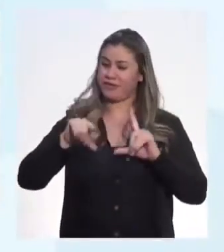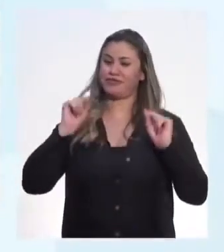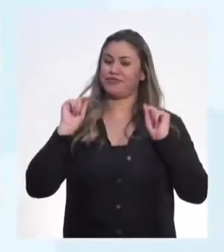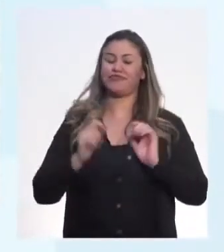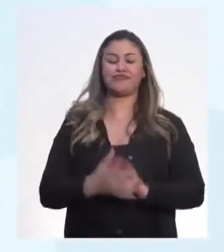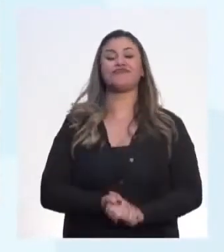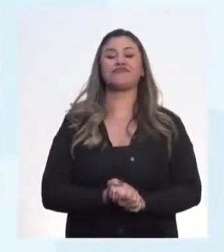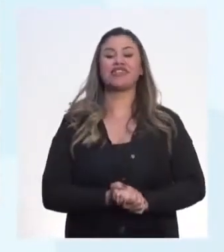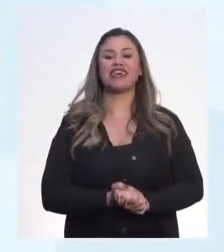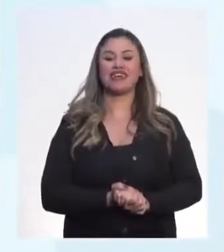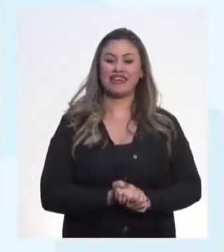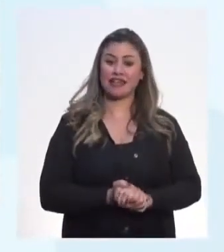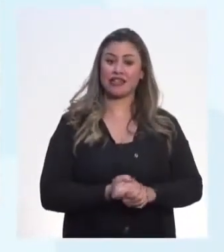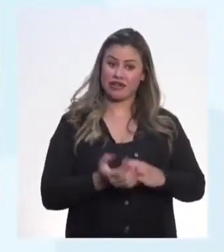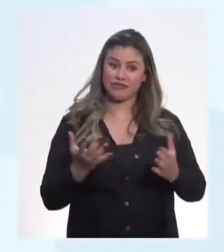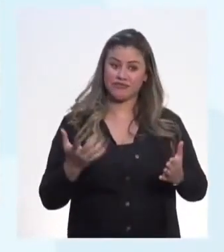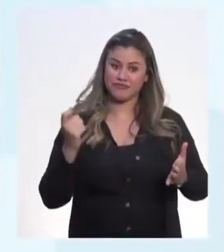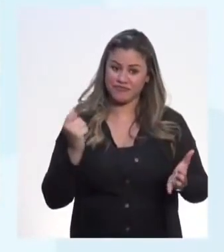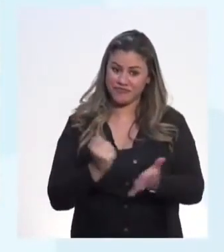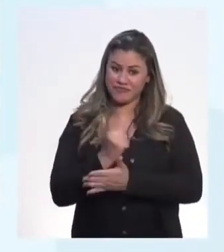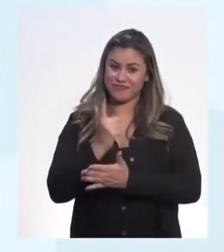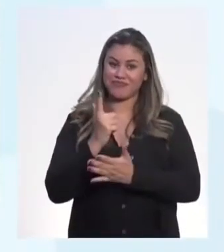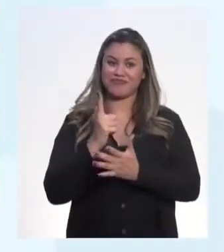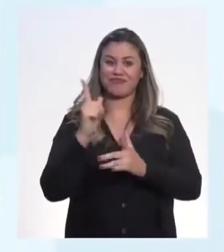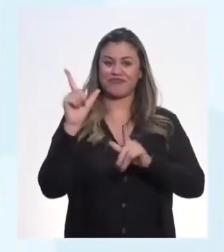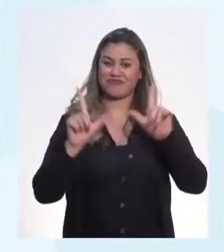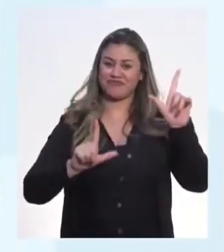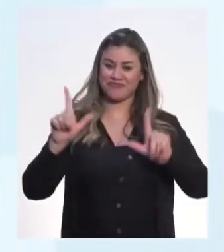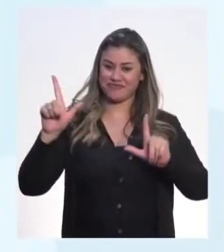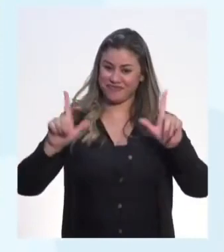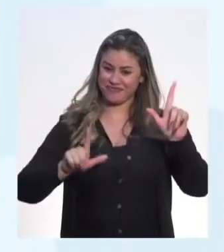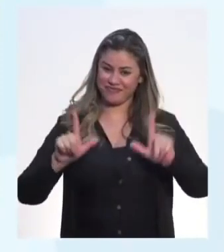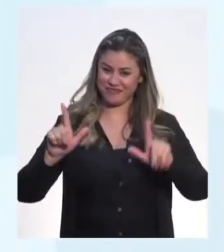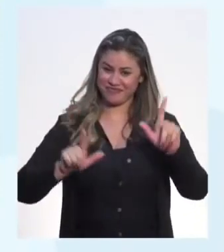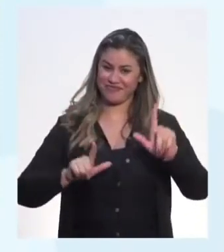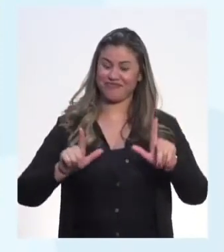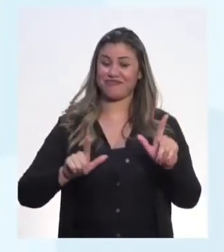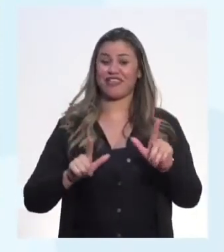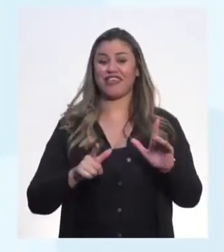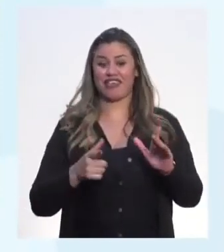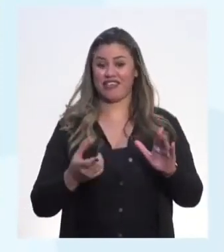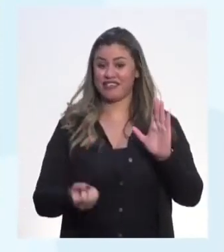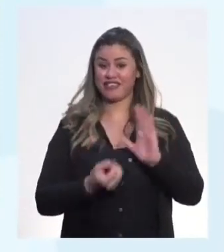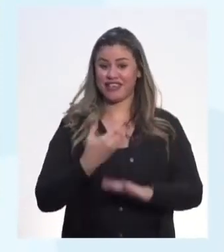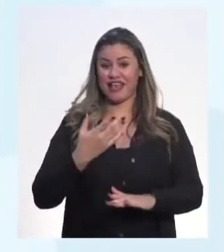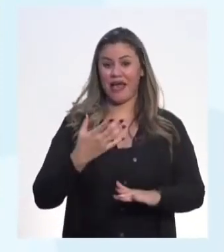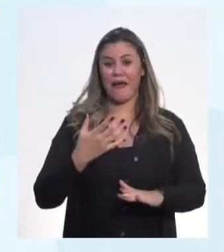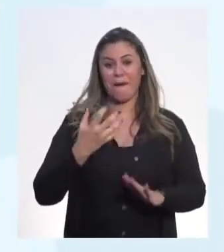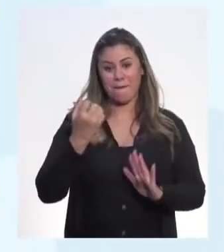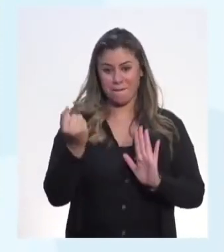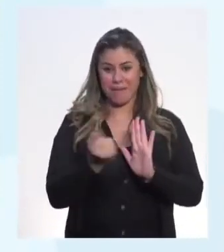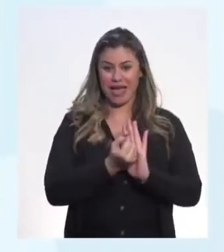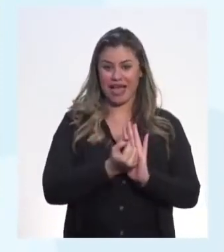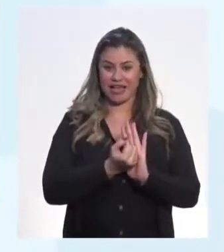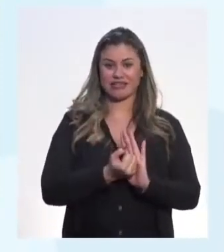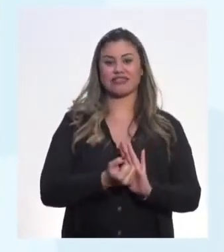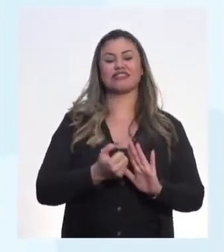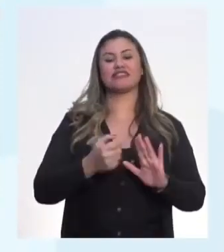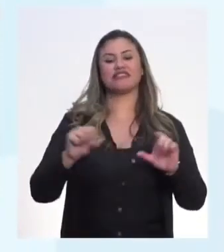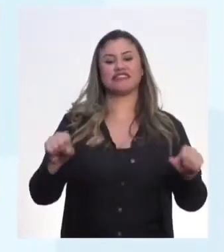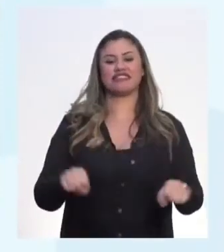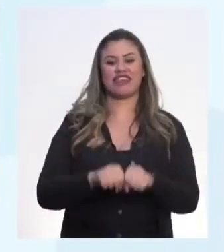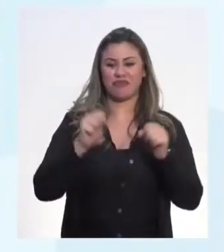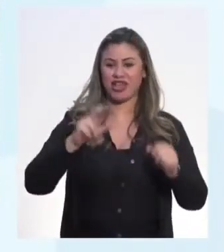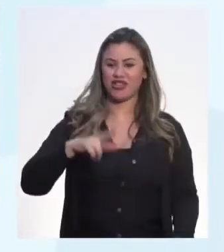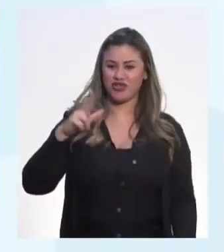eu quero comprar uma televisão a gente não pode usar as marcas reais então me inventar eu quero comprar uma televisão nova